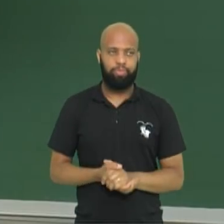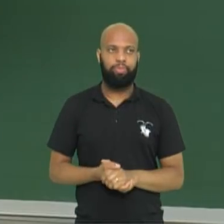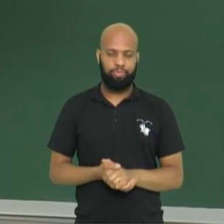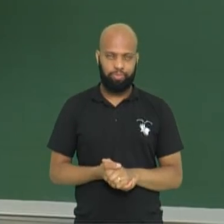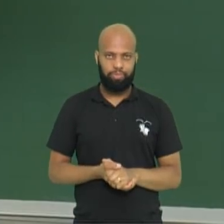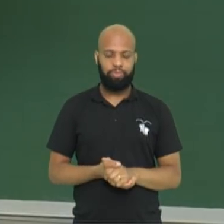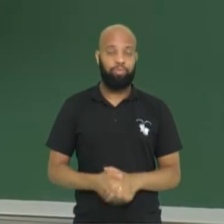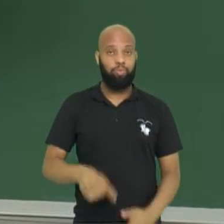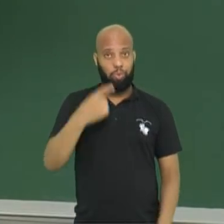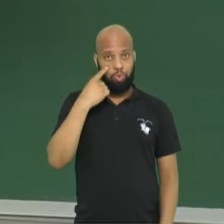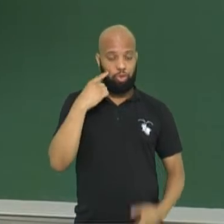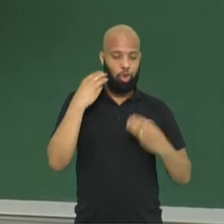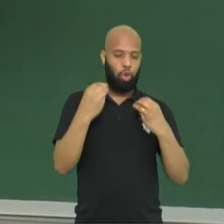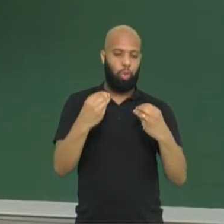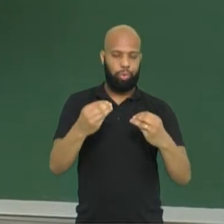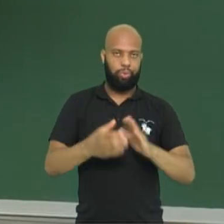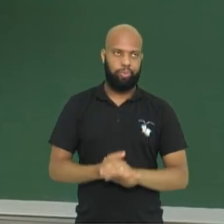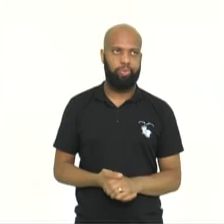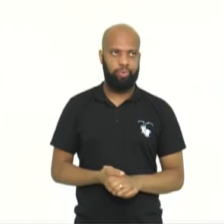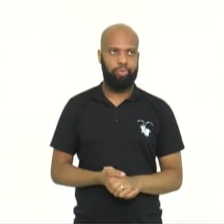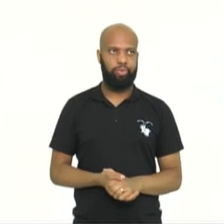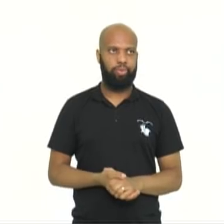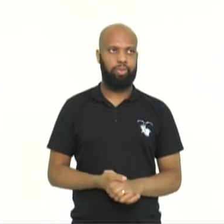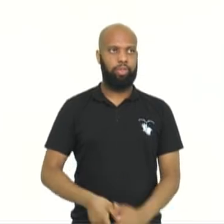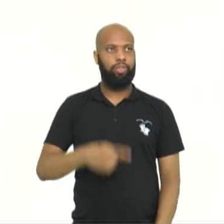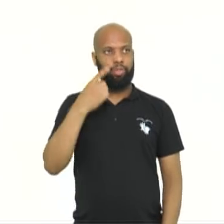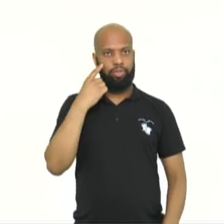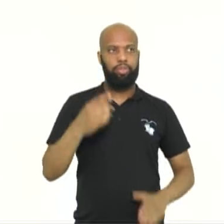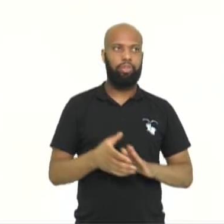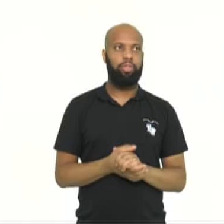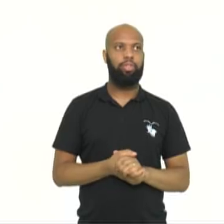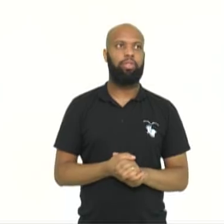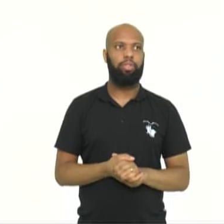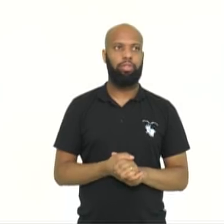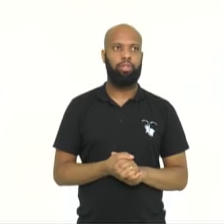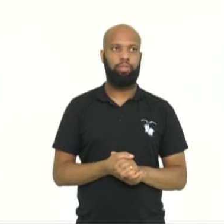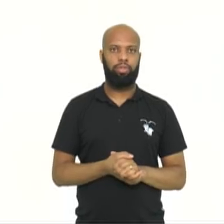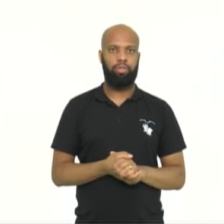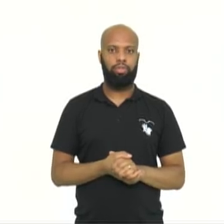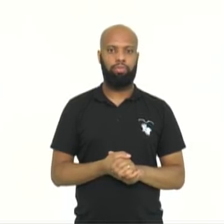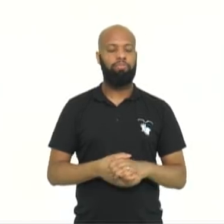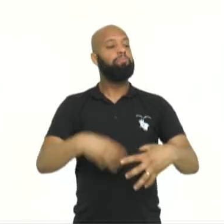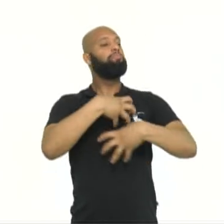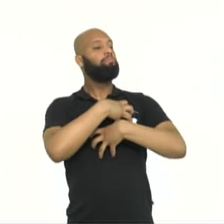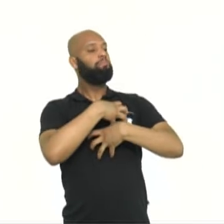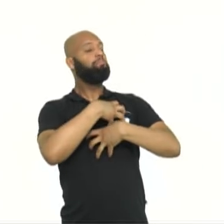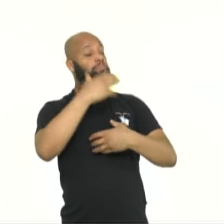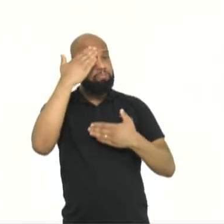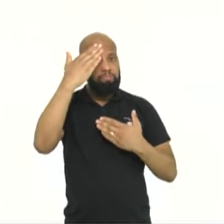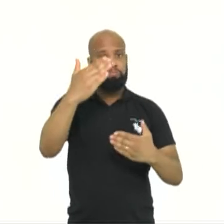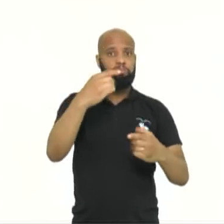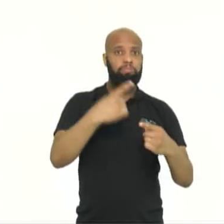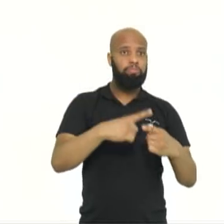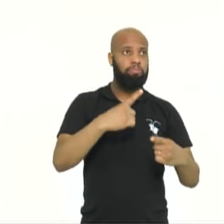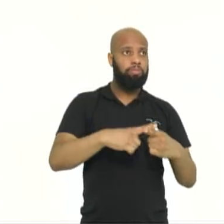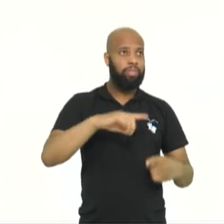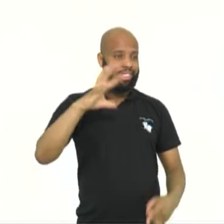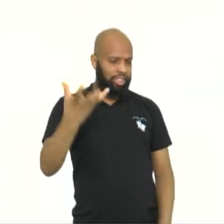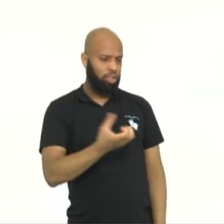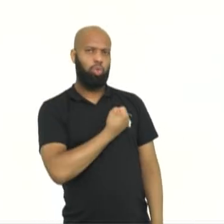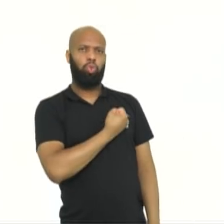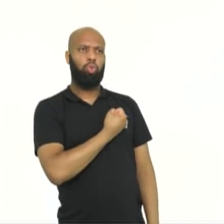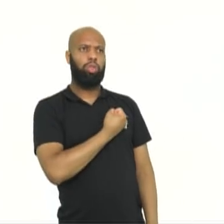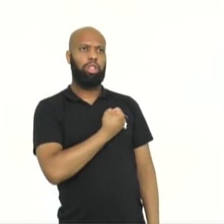aqui. Então, vejamos como ficou. Olha lá. Fico tão agradecido por ele me salvar